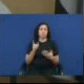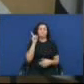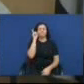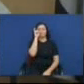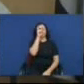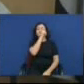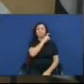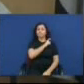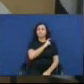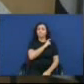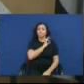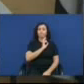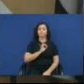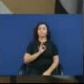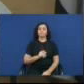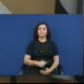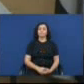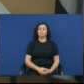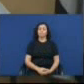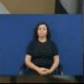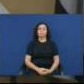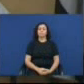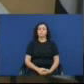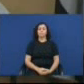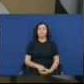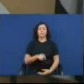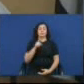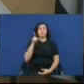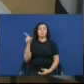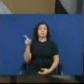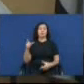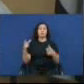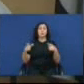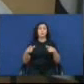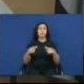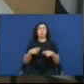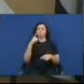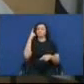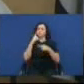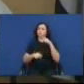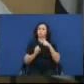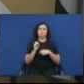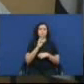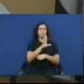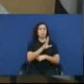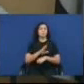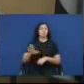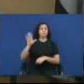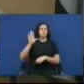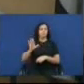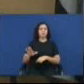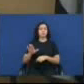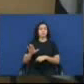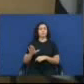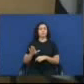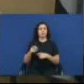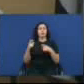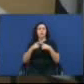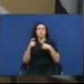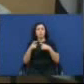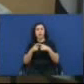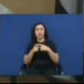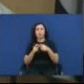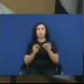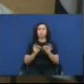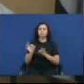é muito complicado. A gente costuma dizer que lá é uma clínica que não pode sair, é o médico, né, que tem que